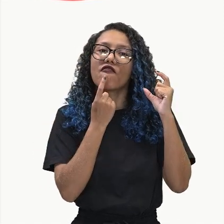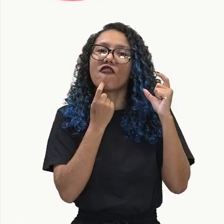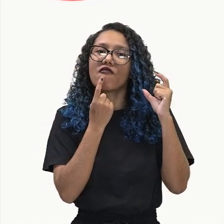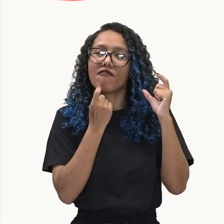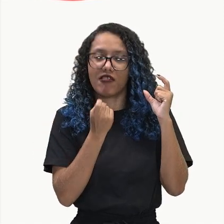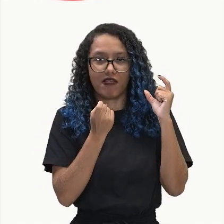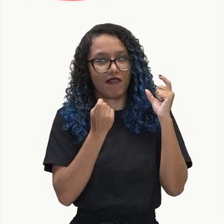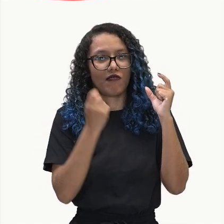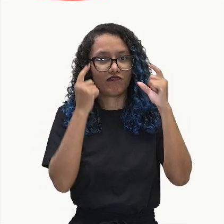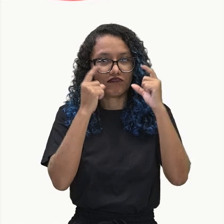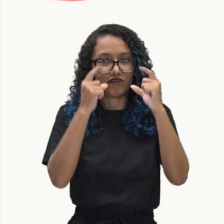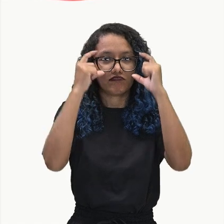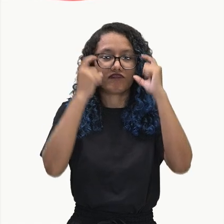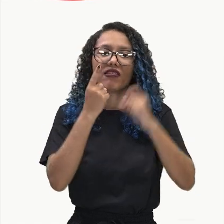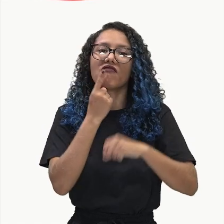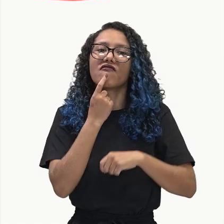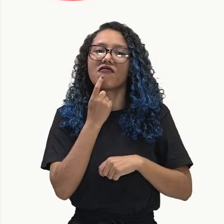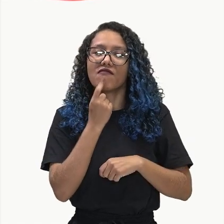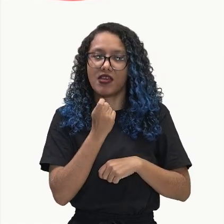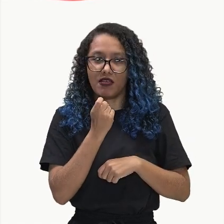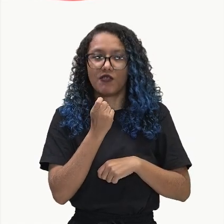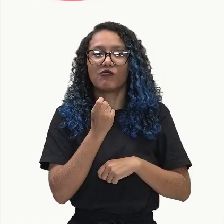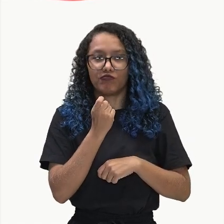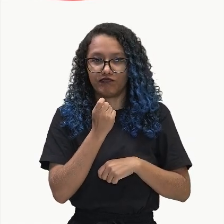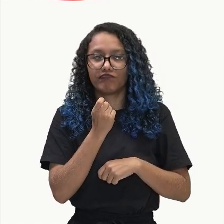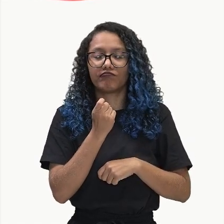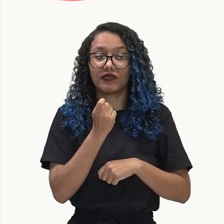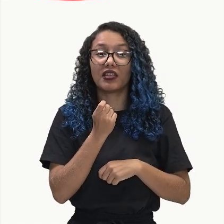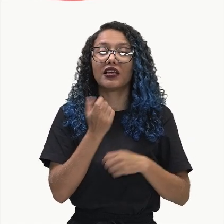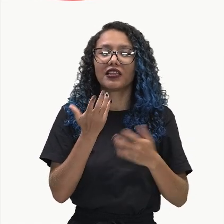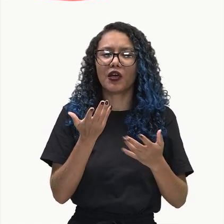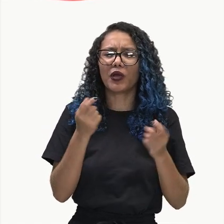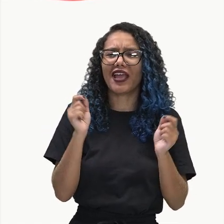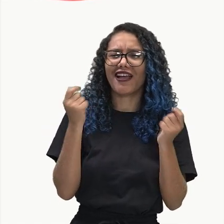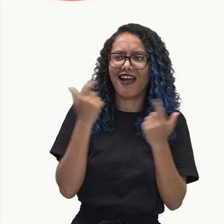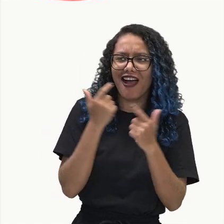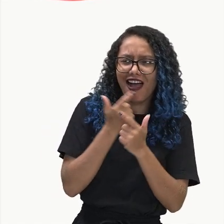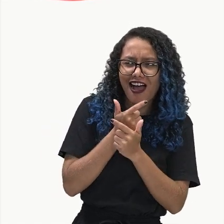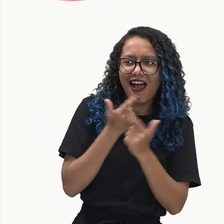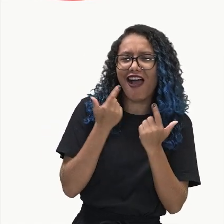gafas rojas. Então começa uma gargalhada.